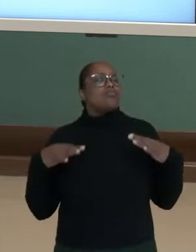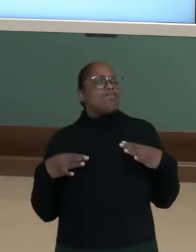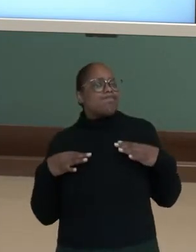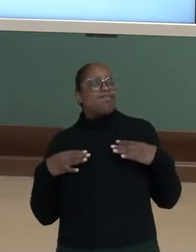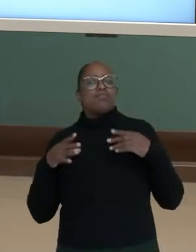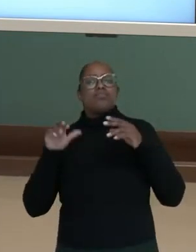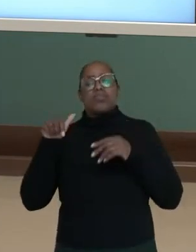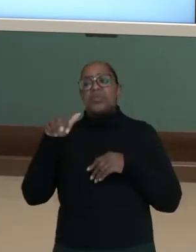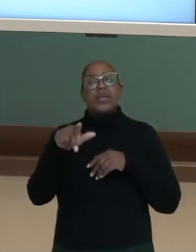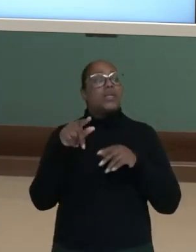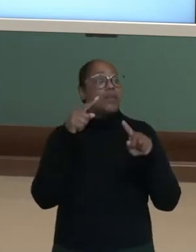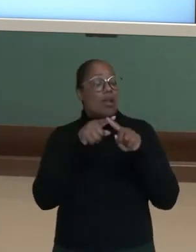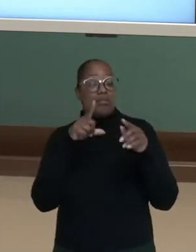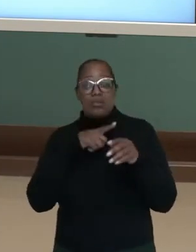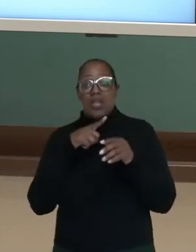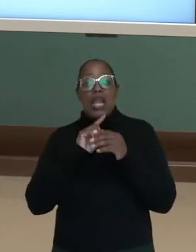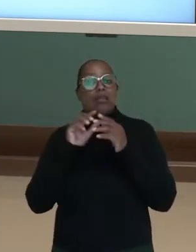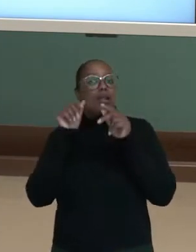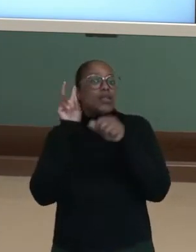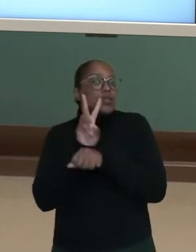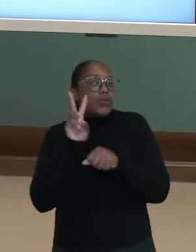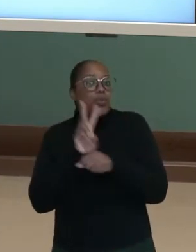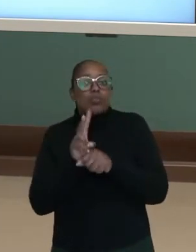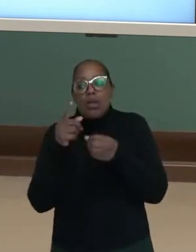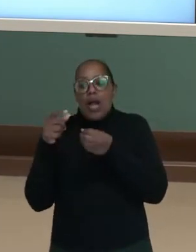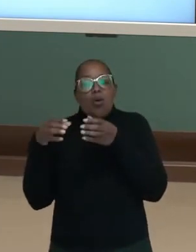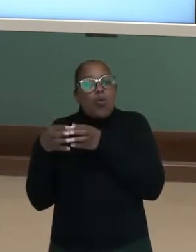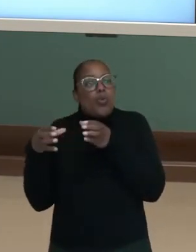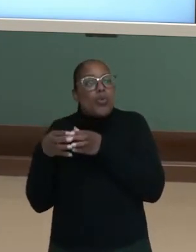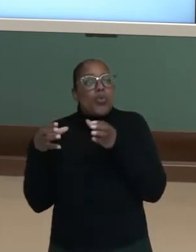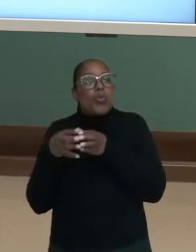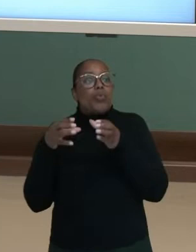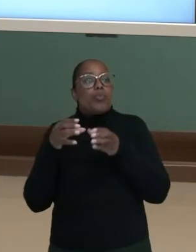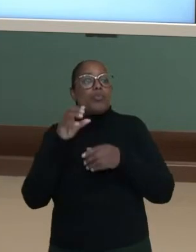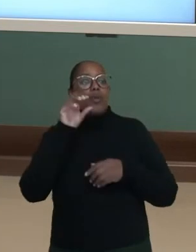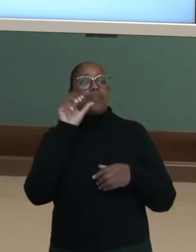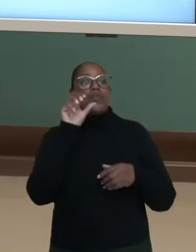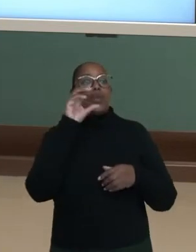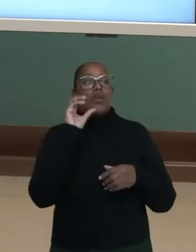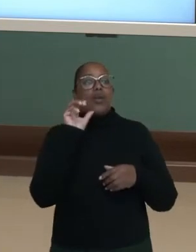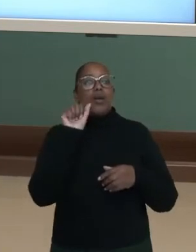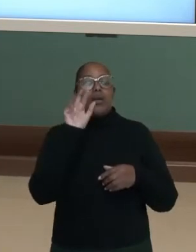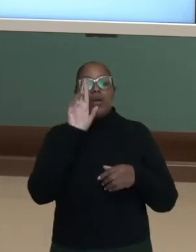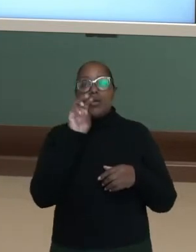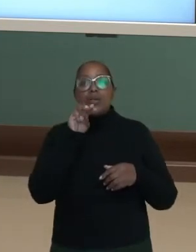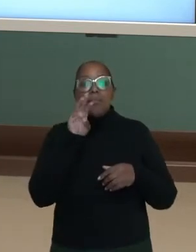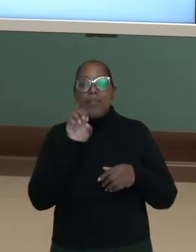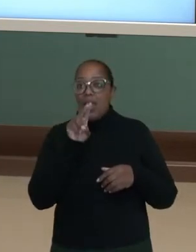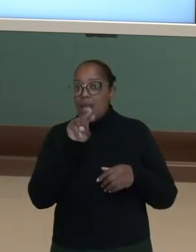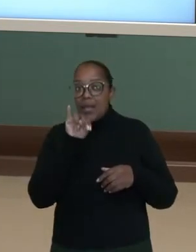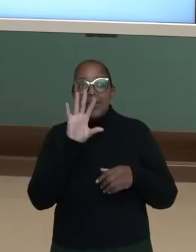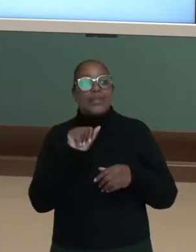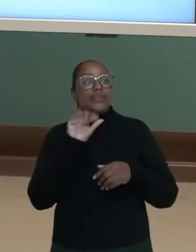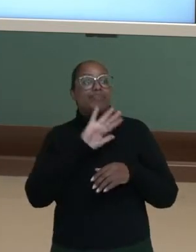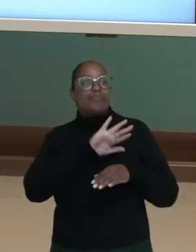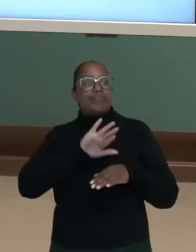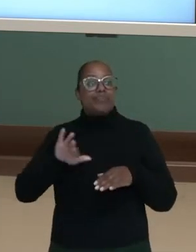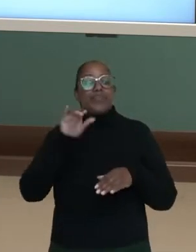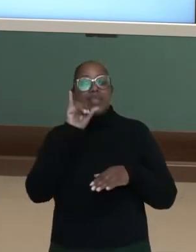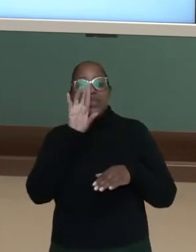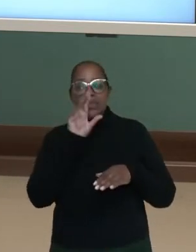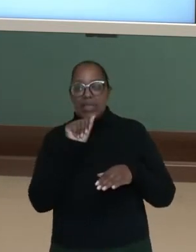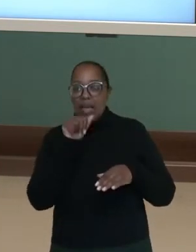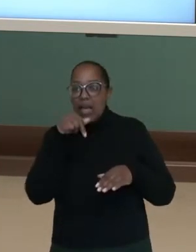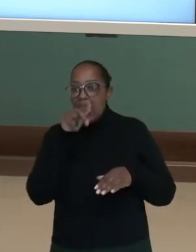chamado Kurdistão em áreas que envolvem a Armênia, Irã, Iraque, Síria e Turquia. Eles defendem que esses países deveriam